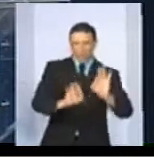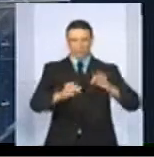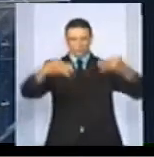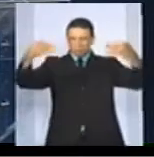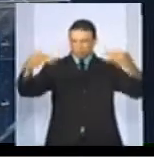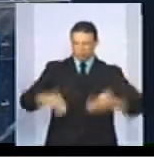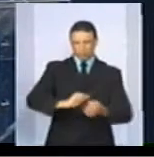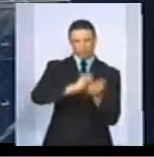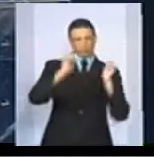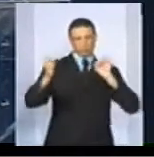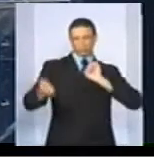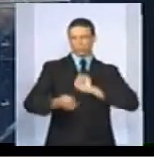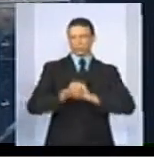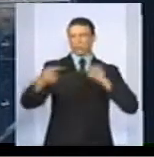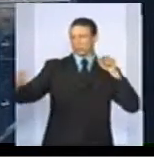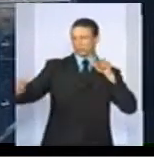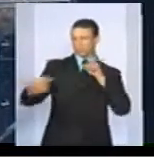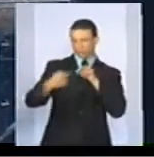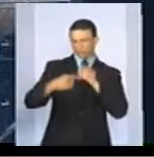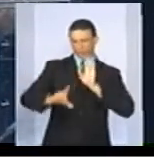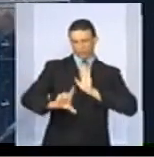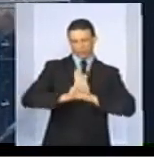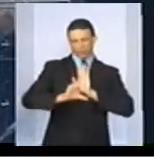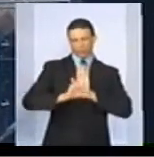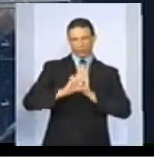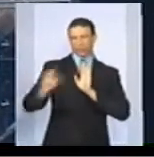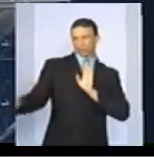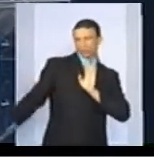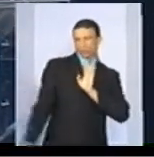adequadas às novas exigências